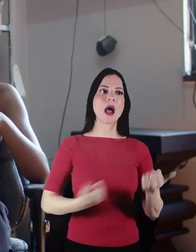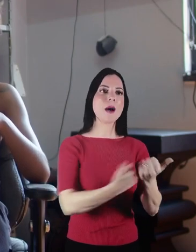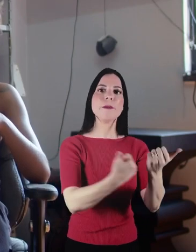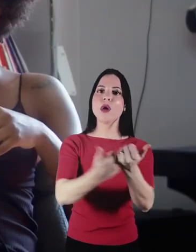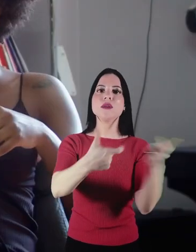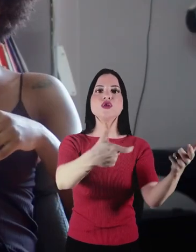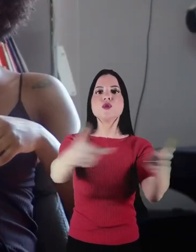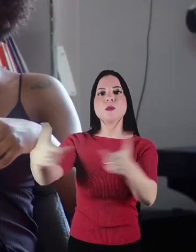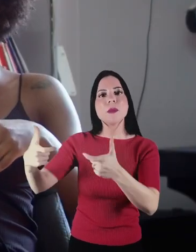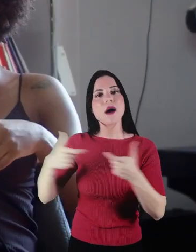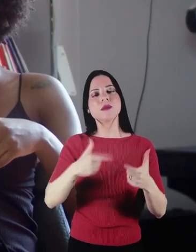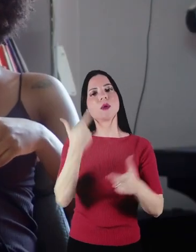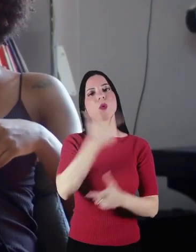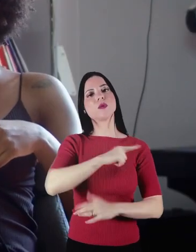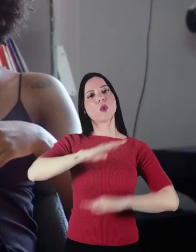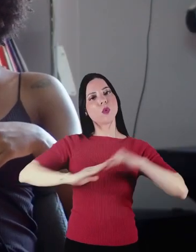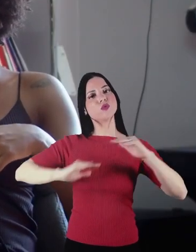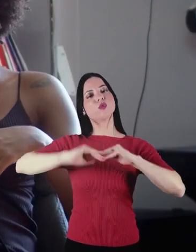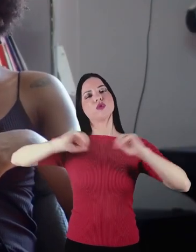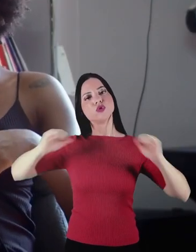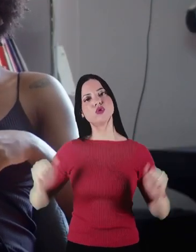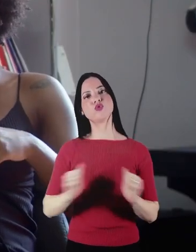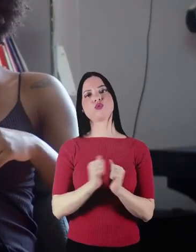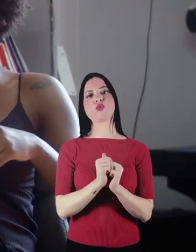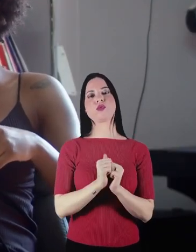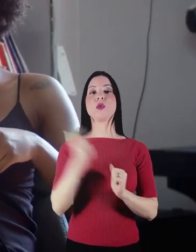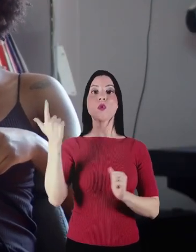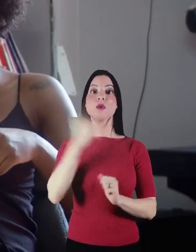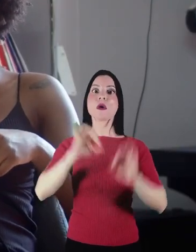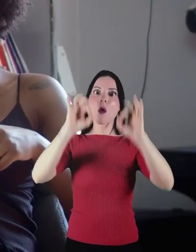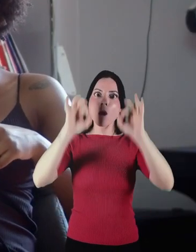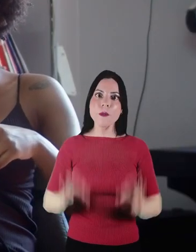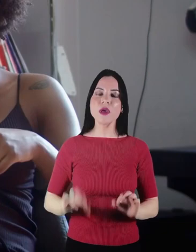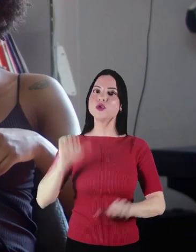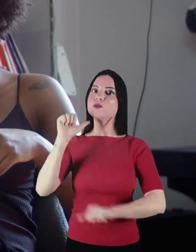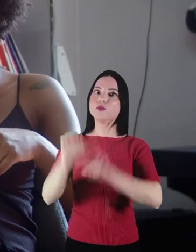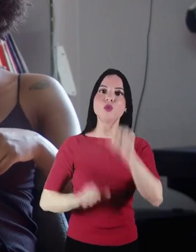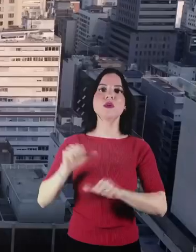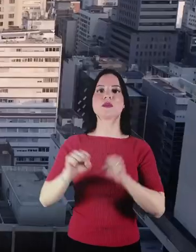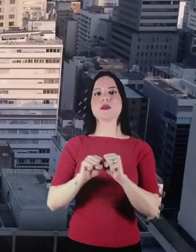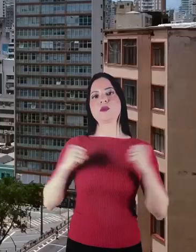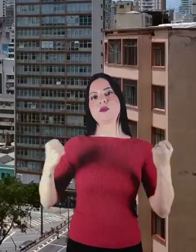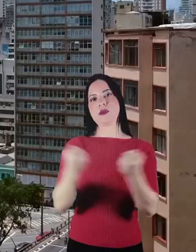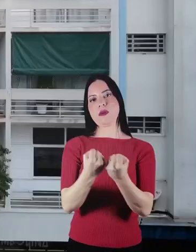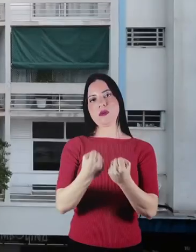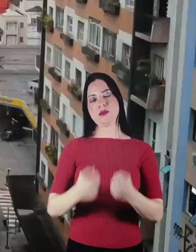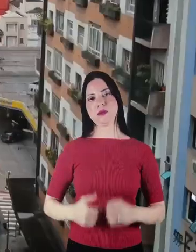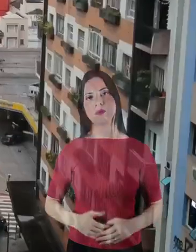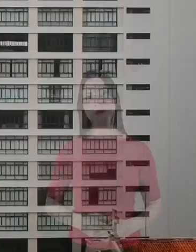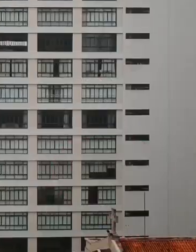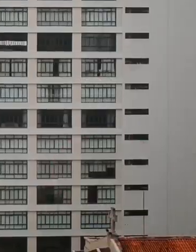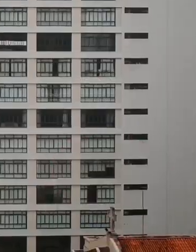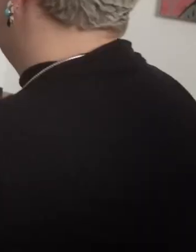construindo junto, para que a gente faça mudanças efetivas na sociedade.